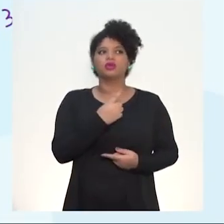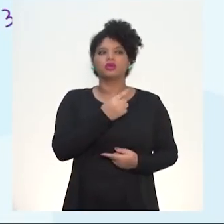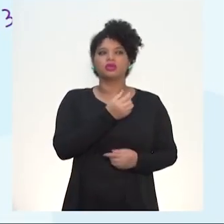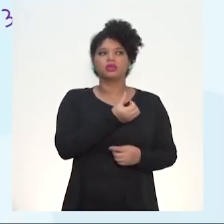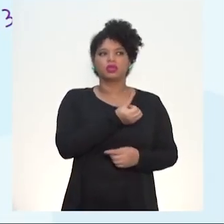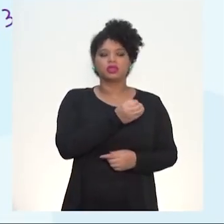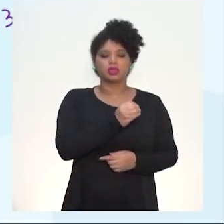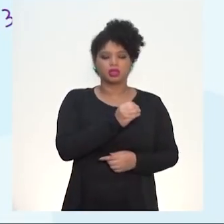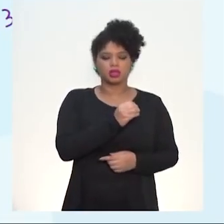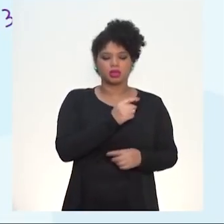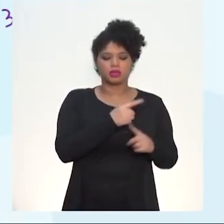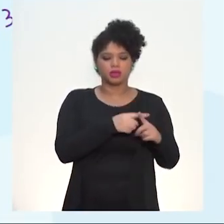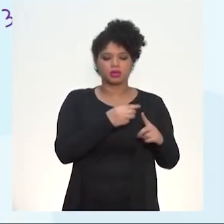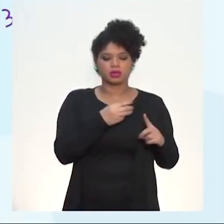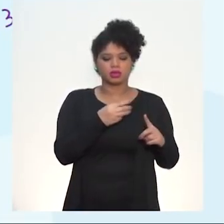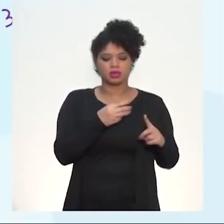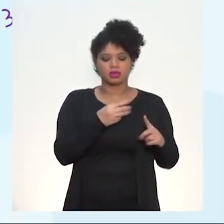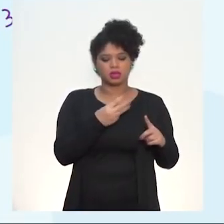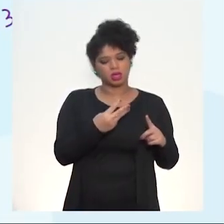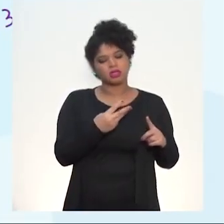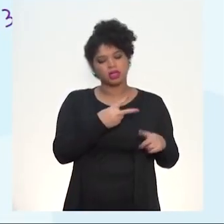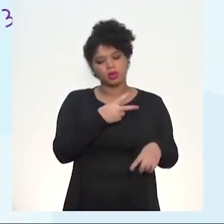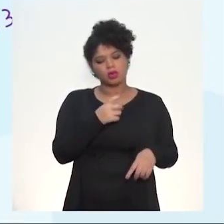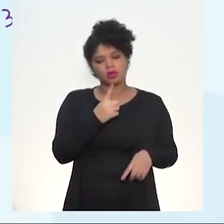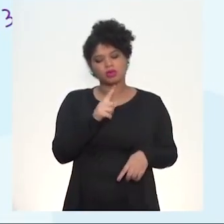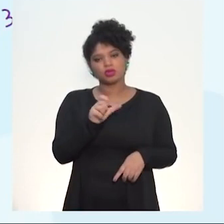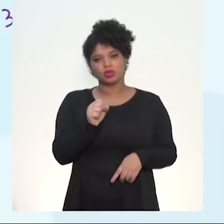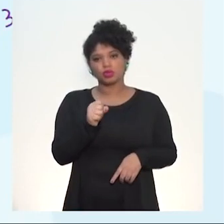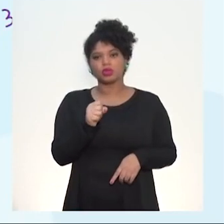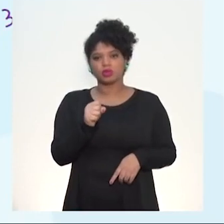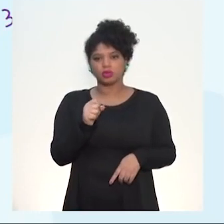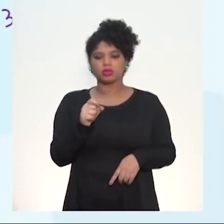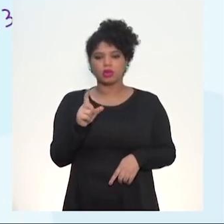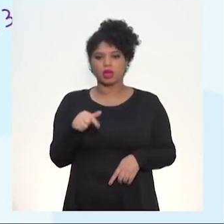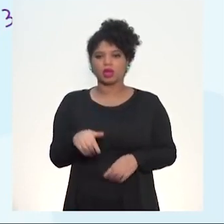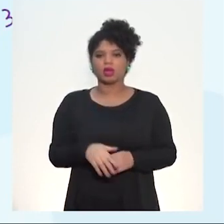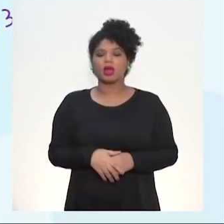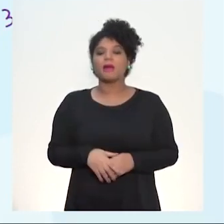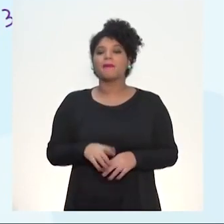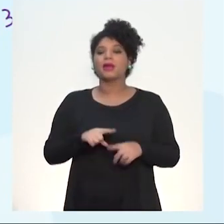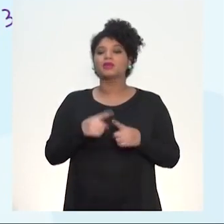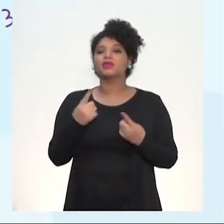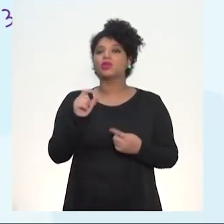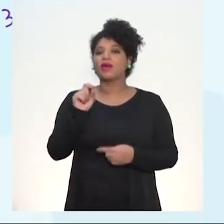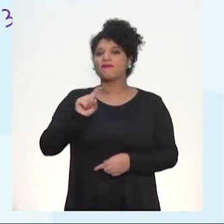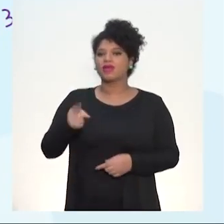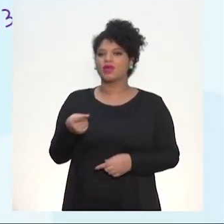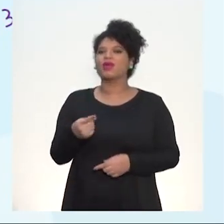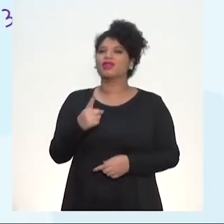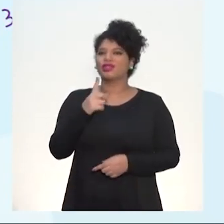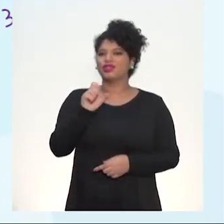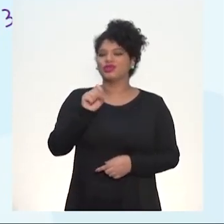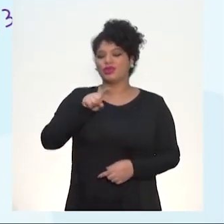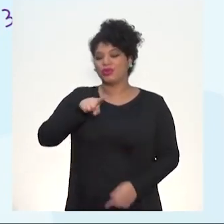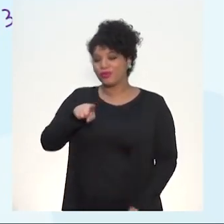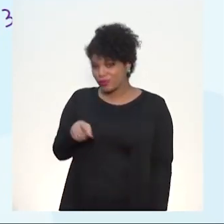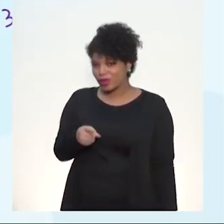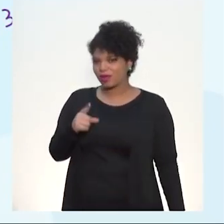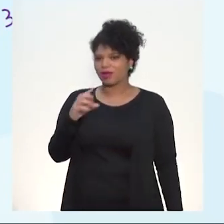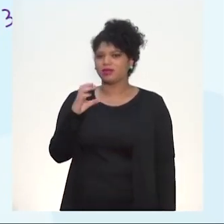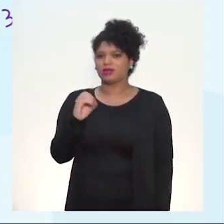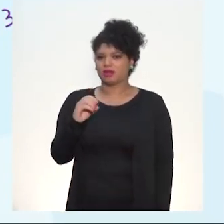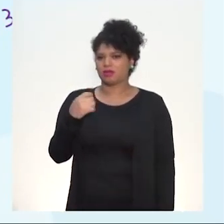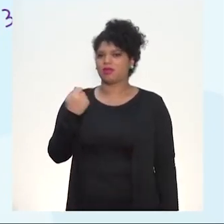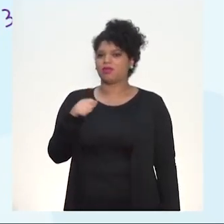dar o 18 com o zero do lado. 180, mas como tem uma casa decimal, dá 18. Então, deu 18 metros cúbicos, ok?